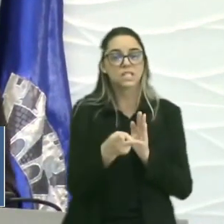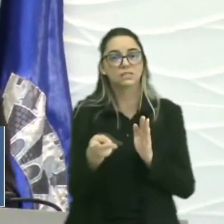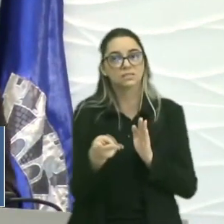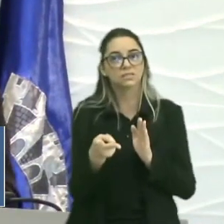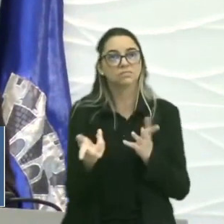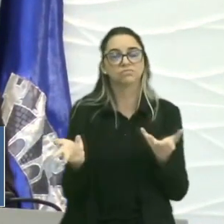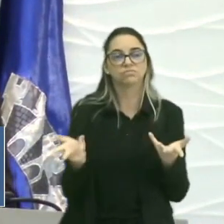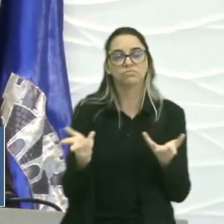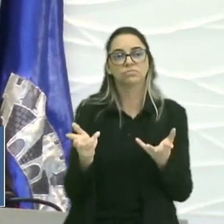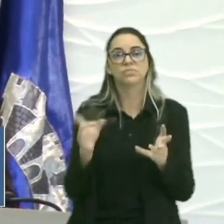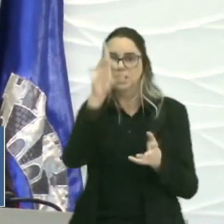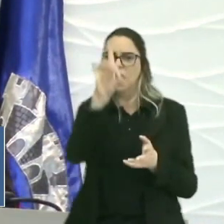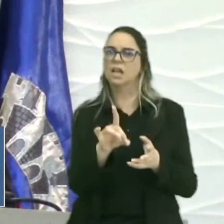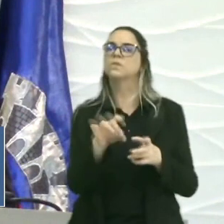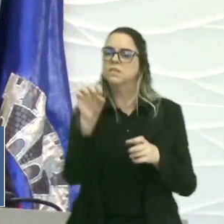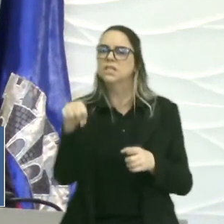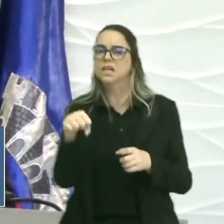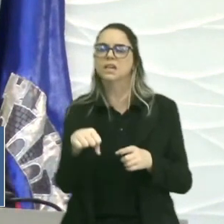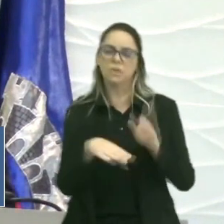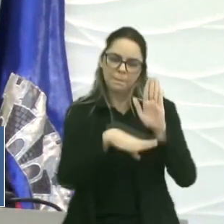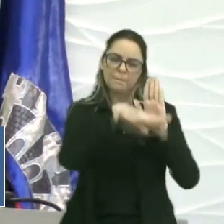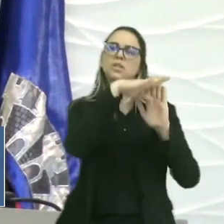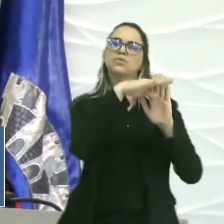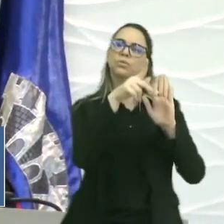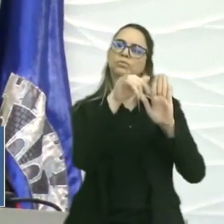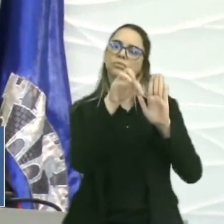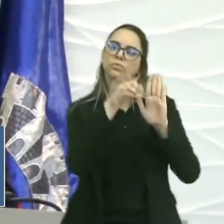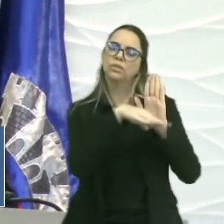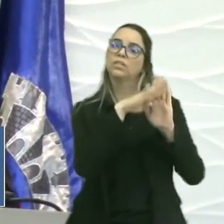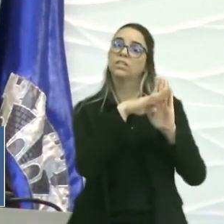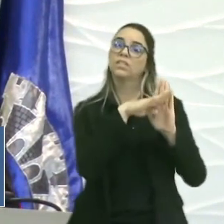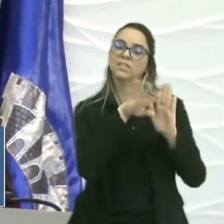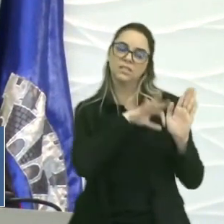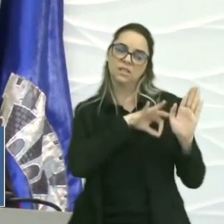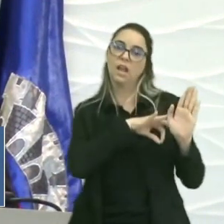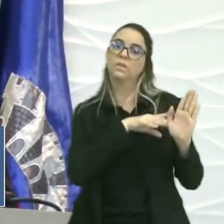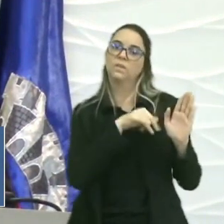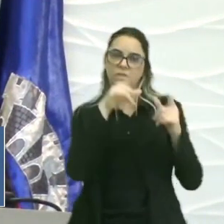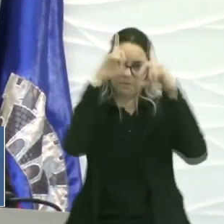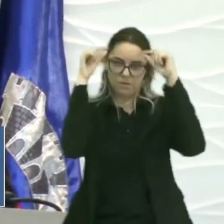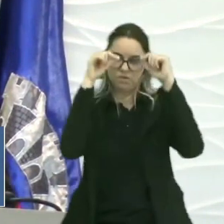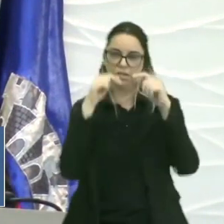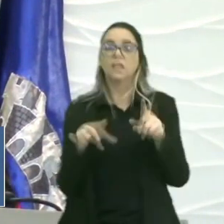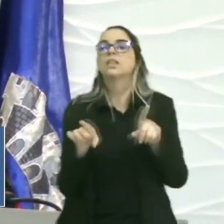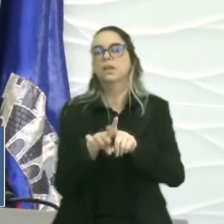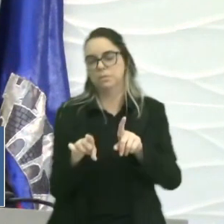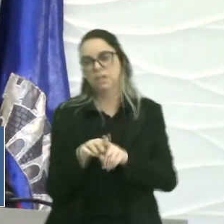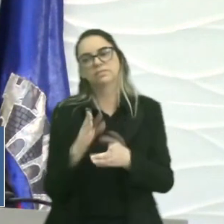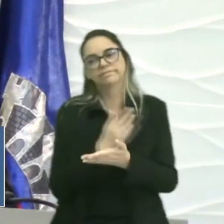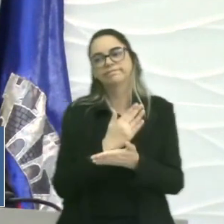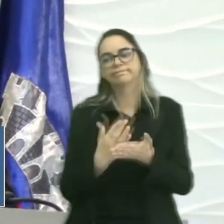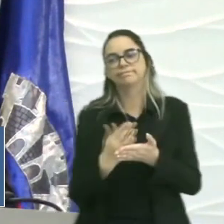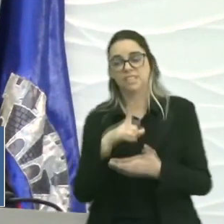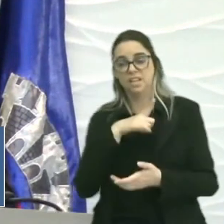vão ter direito a esse piso de enfermagem. E existem inúmeras situações também aonde tem profissionais em